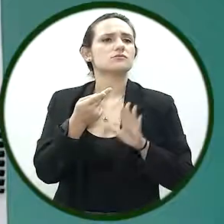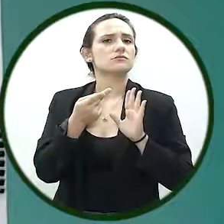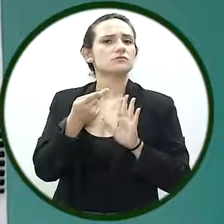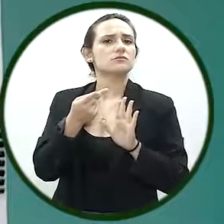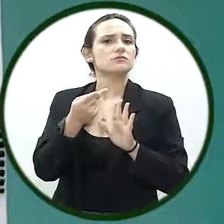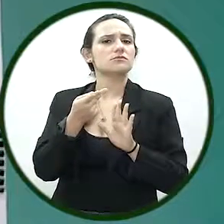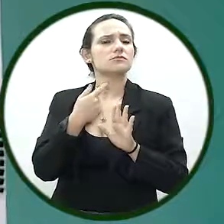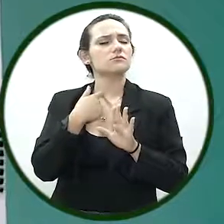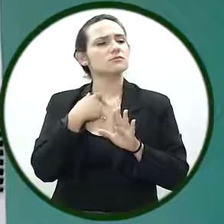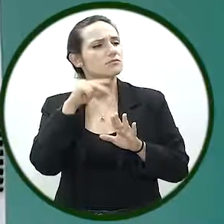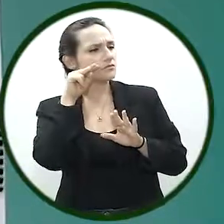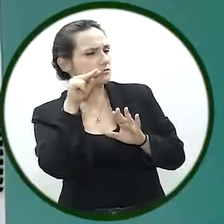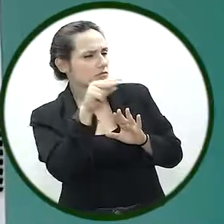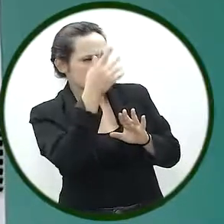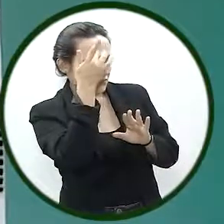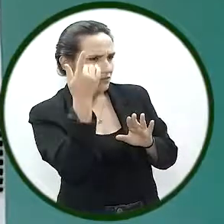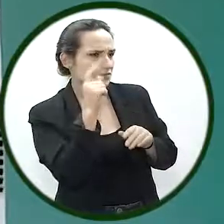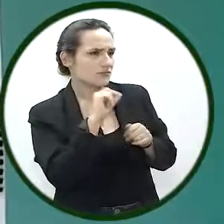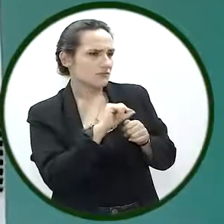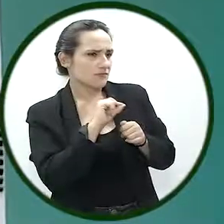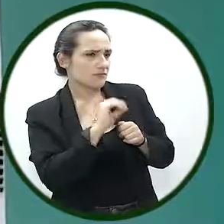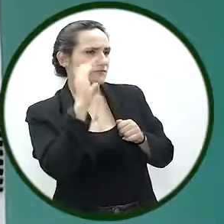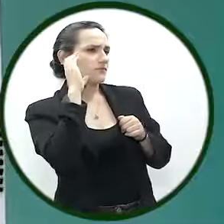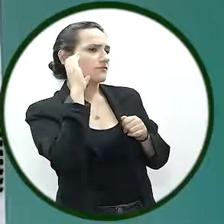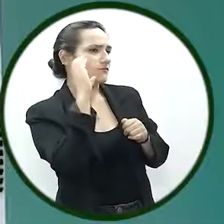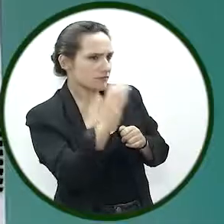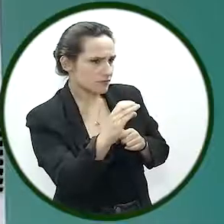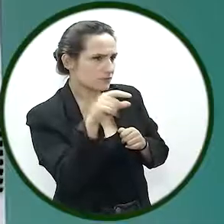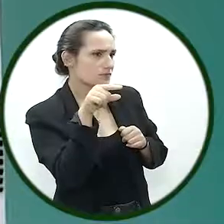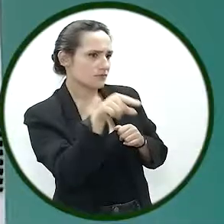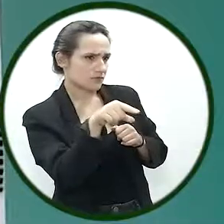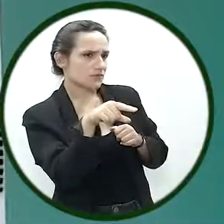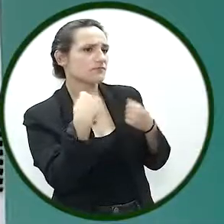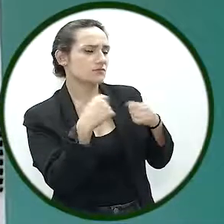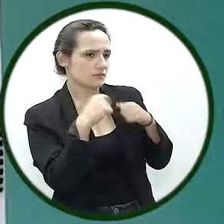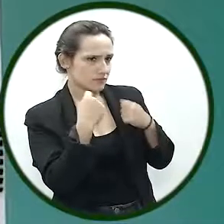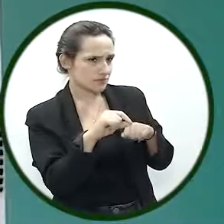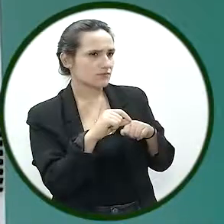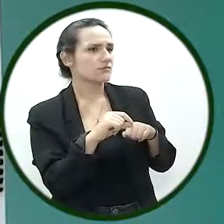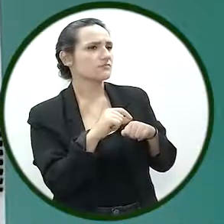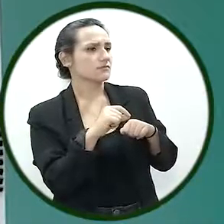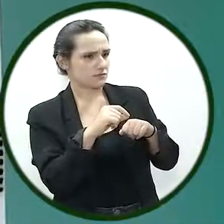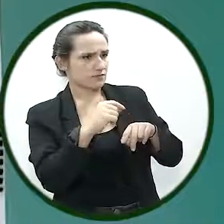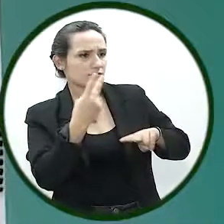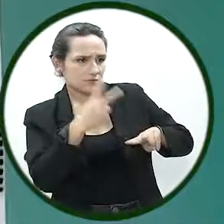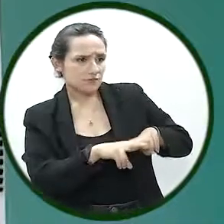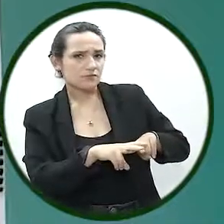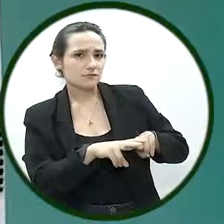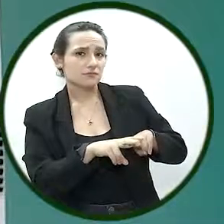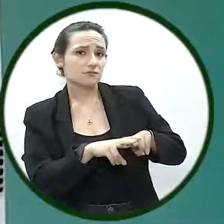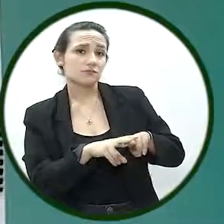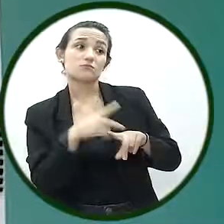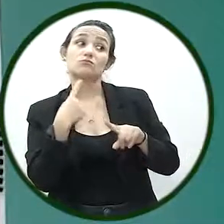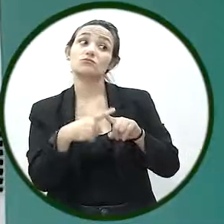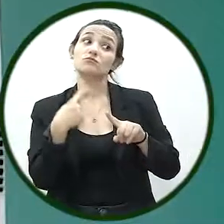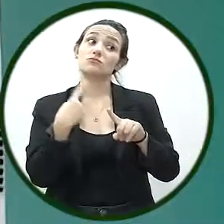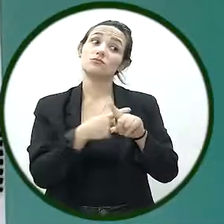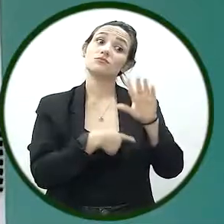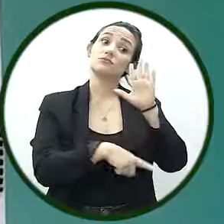o indivíduo, ele cometeu um crime, ele deve pagar pelo crime que ele cometeu, como as regras e a